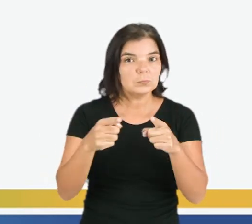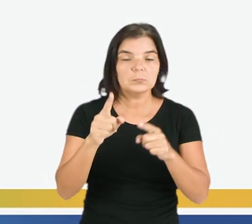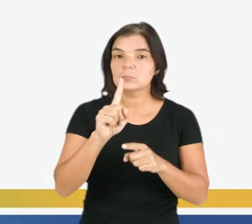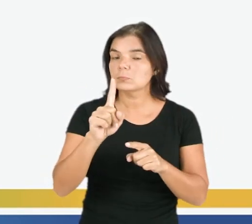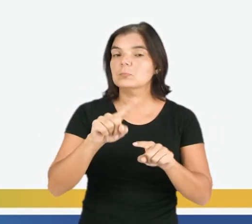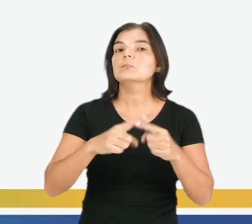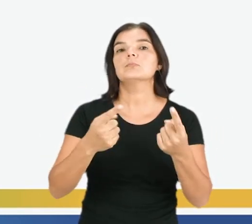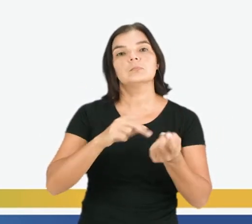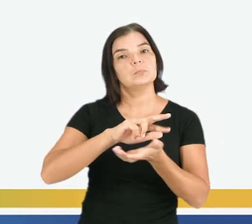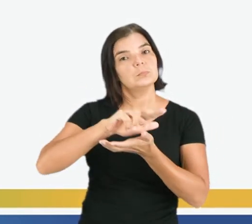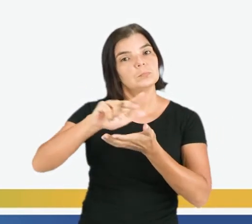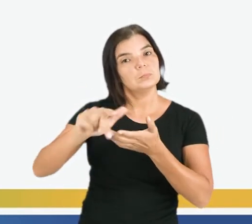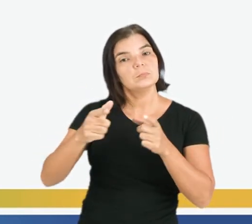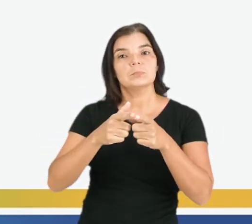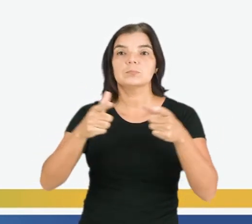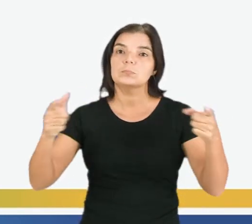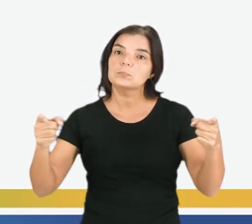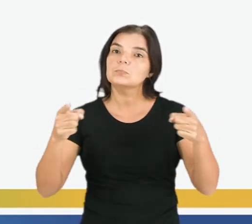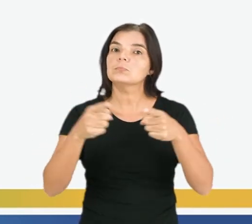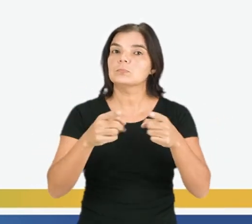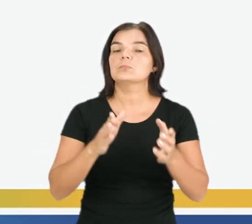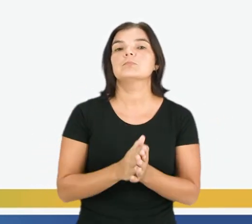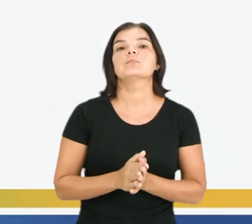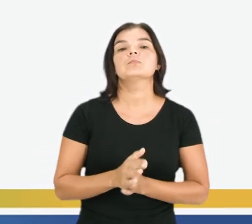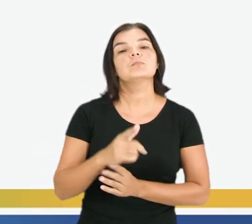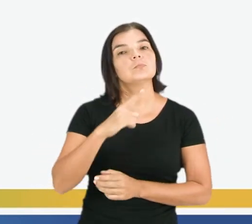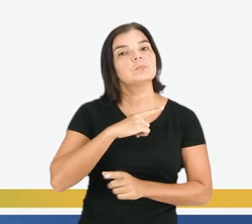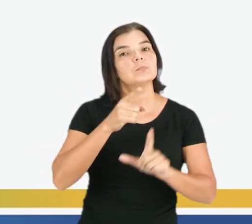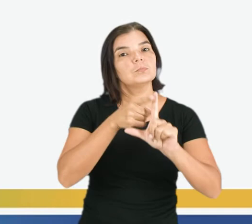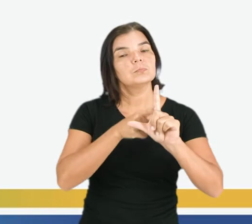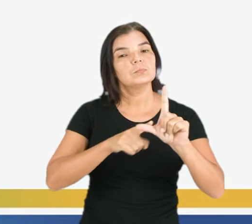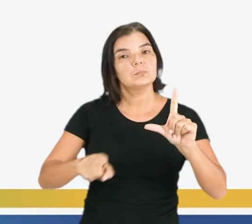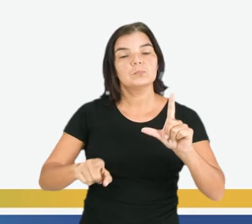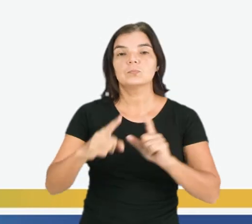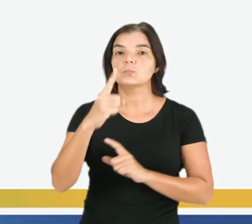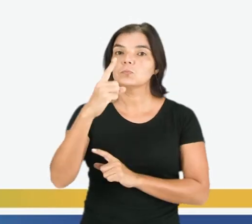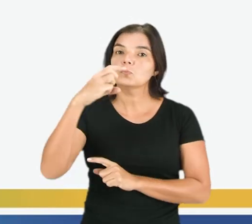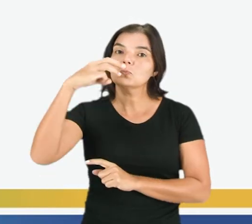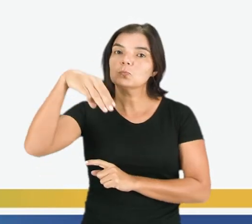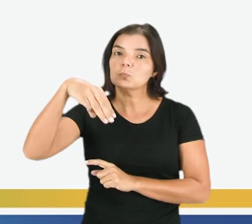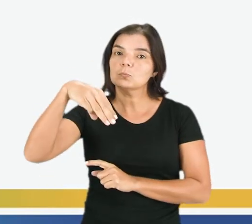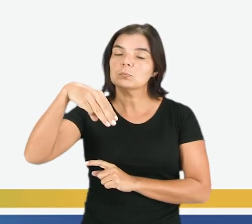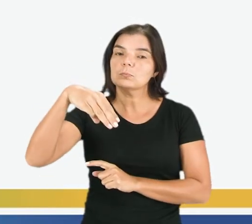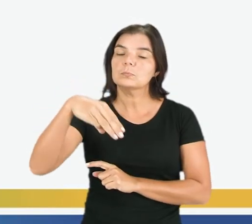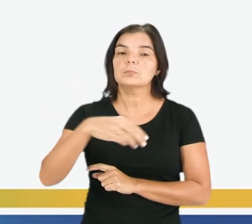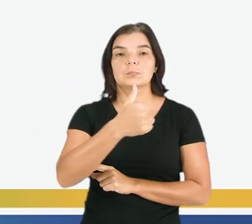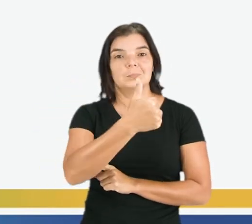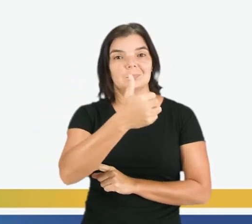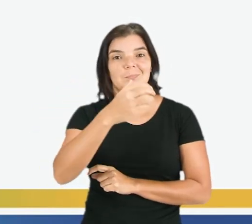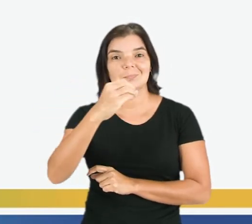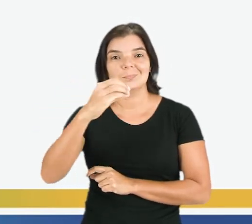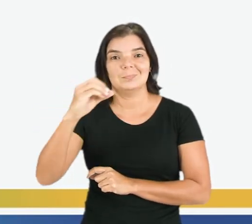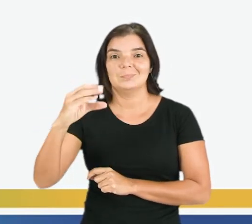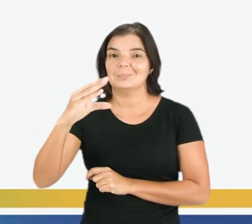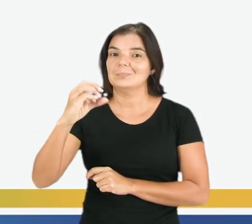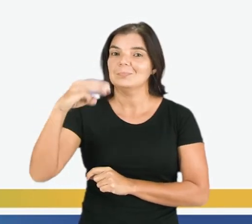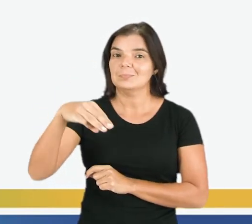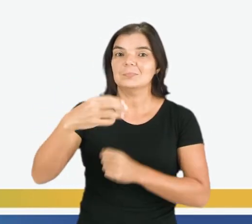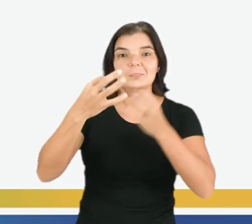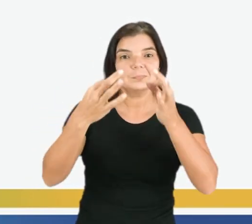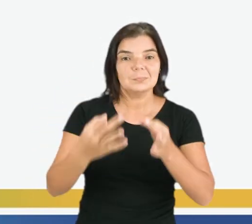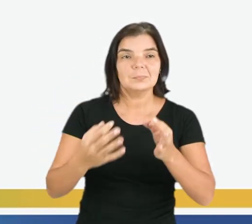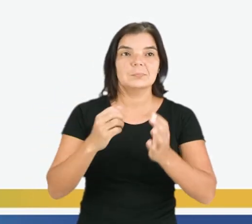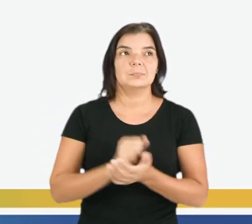Existem réguas de vários tipos de tamanho, tá? E nós temos essa régua aqui, ó, que é 1 metro, ó, 100 centímetros. Tudo